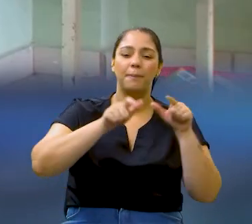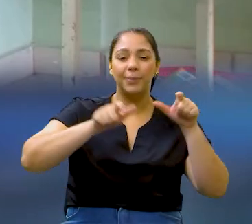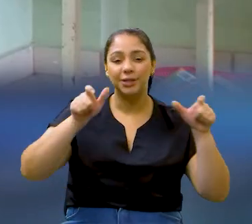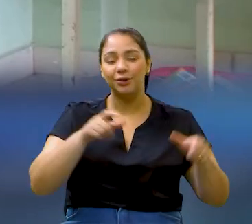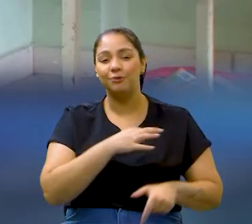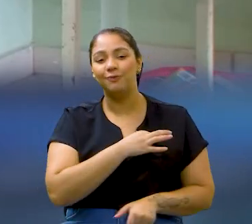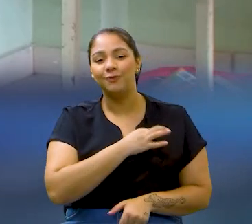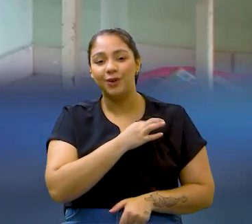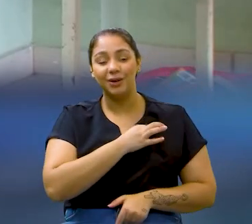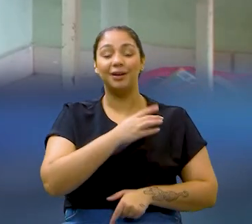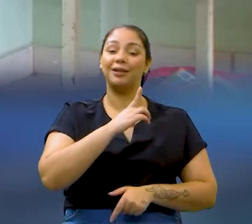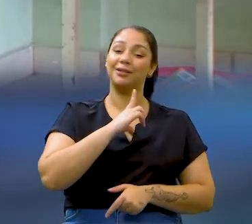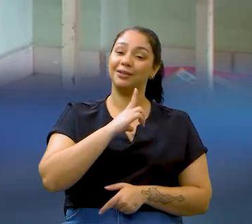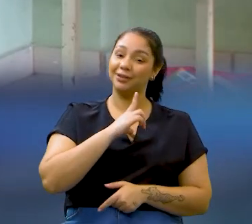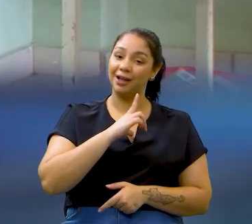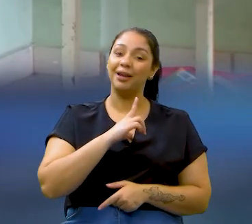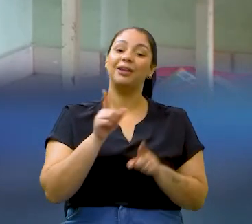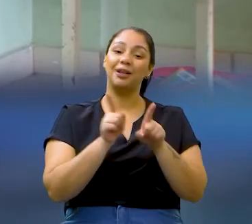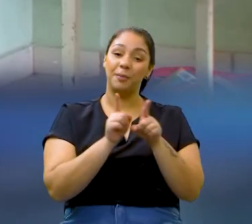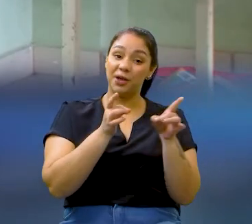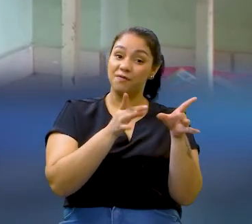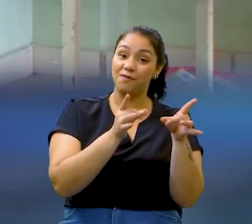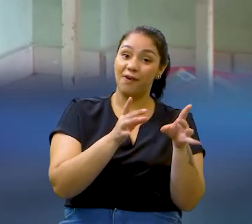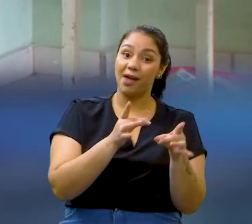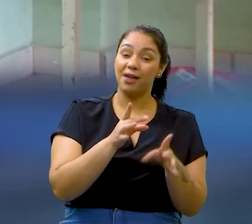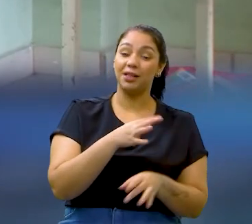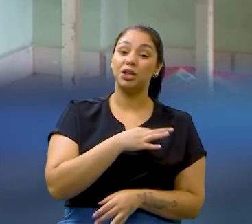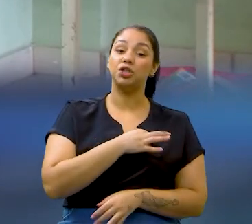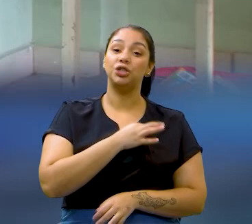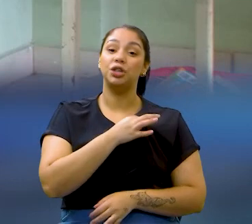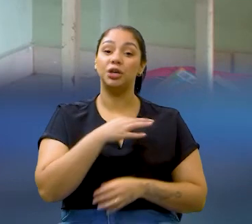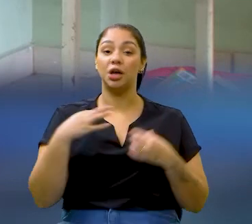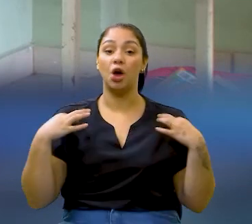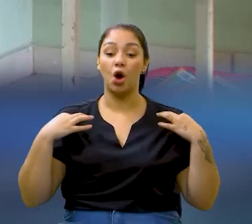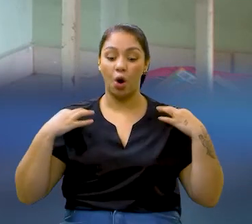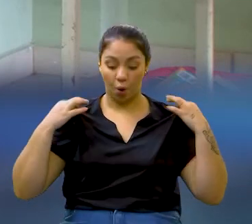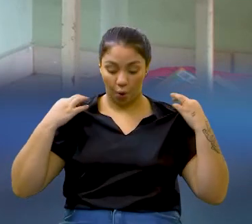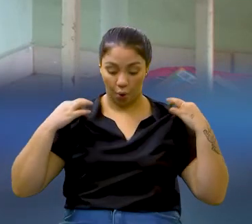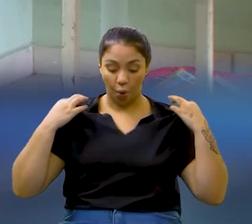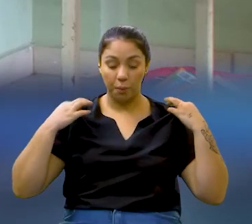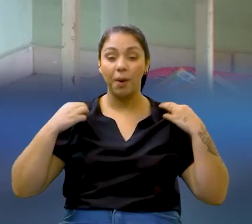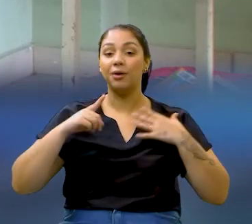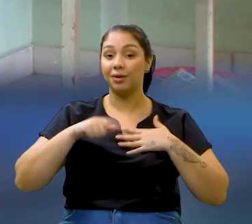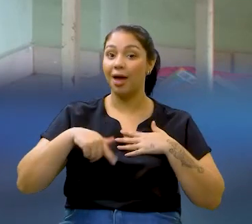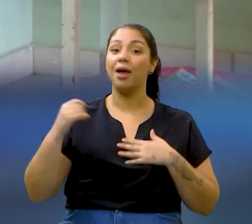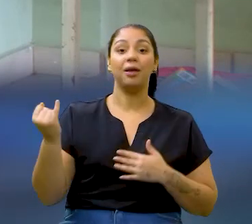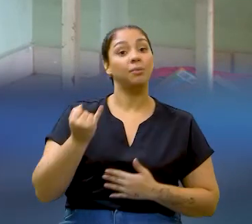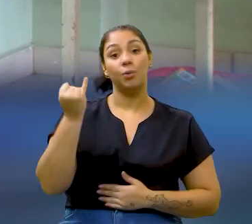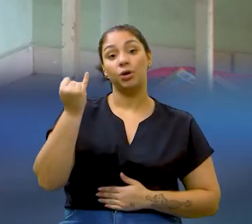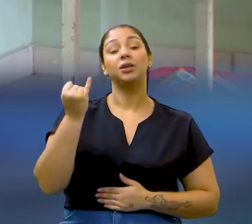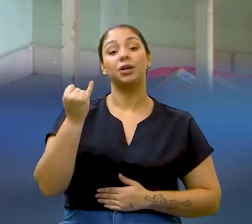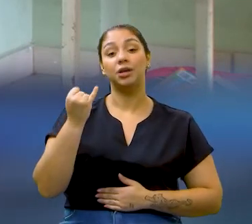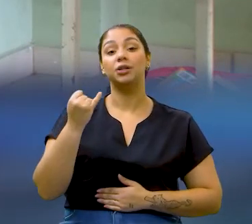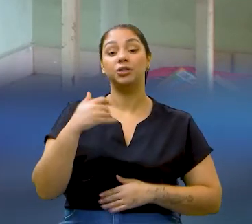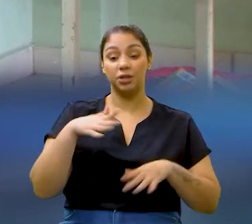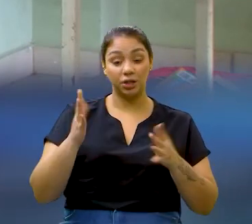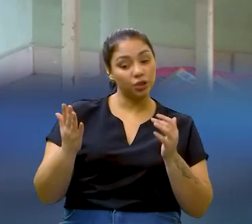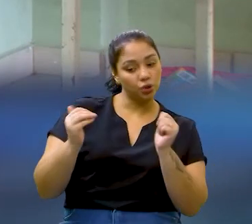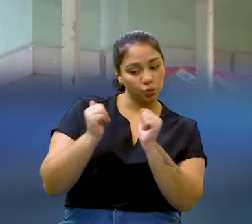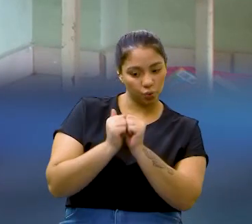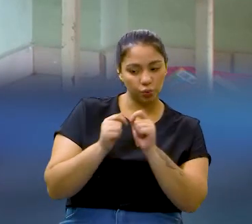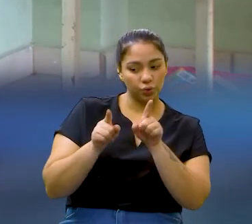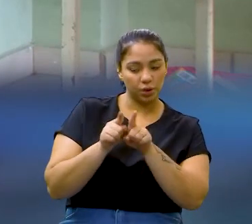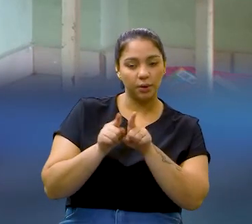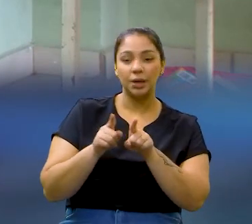apoiadores, para voluntários. A gente tem um bazar beneficente, que é uma das fontes de recurso mais importantes. Fica